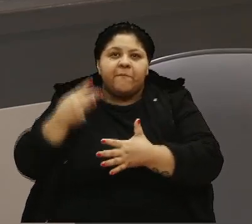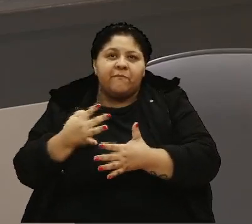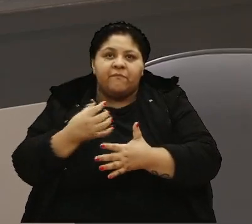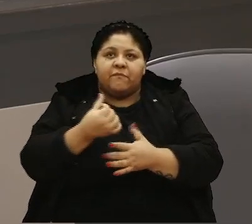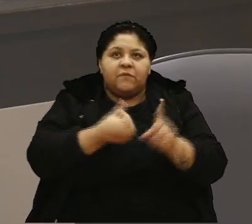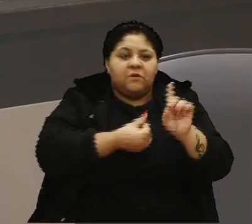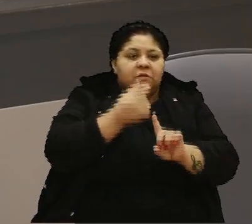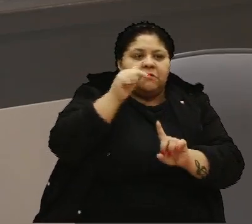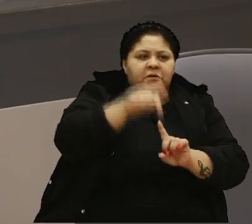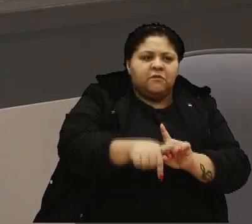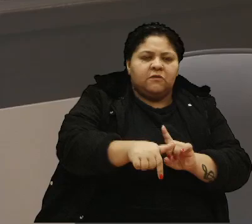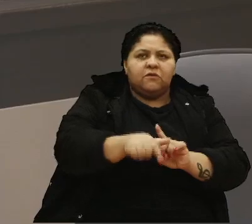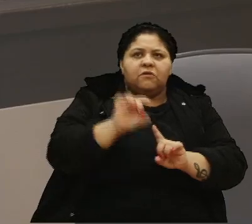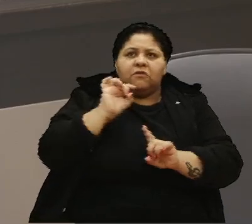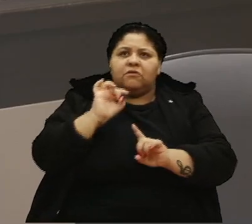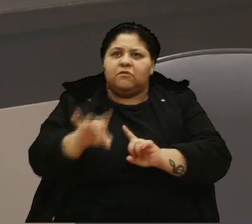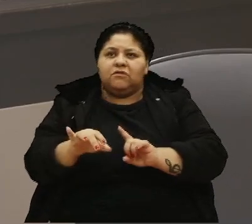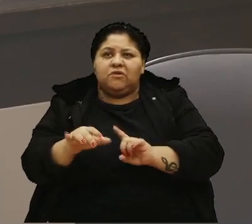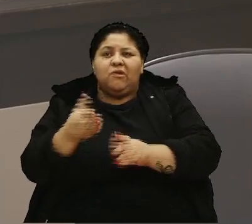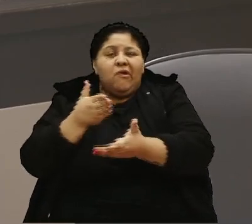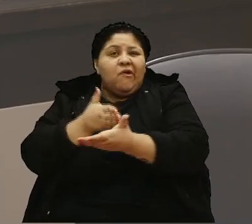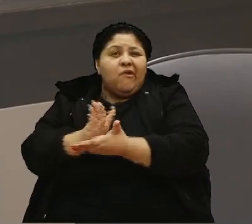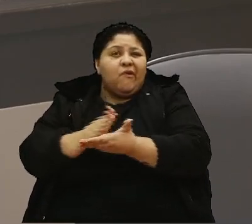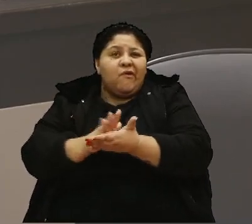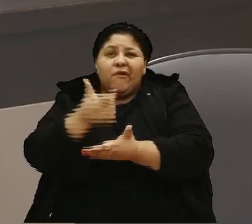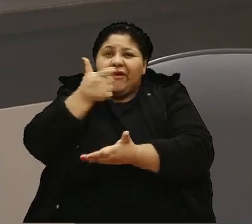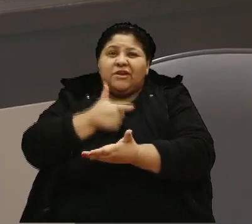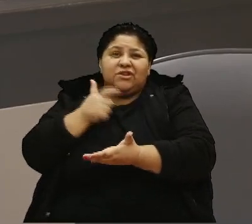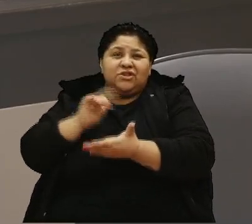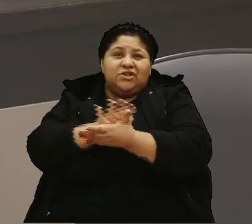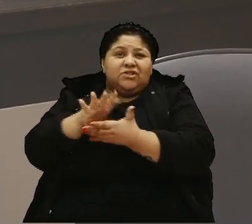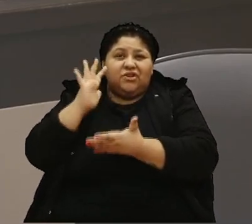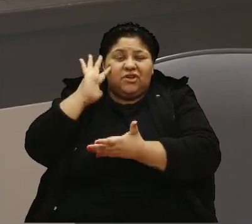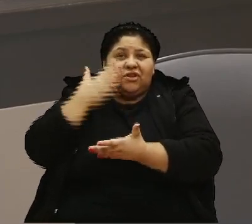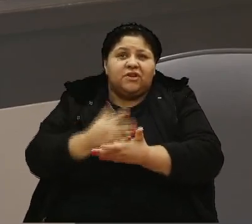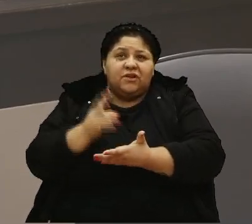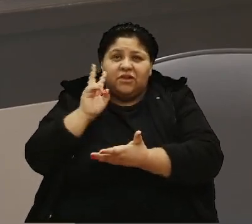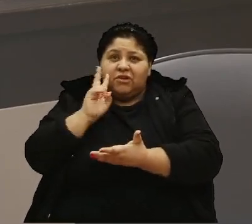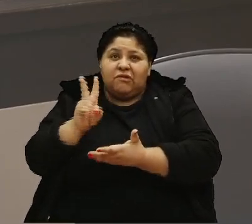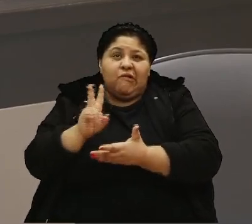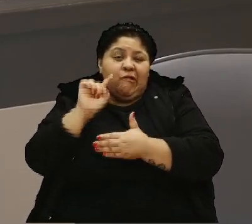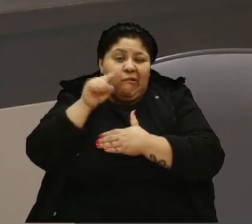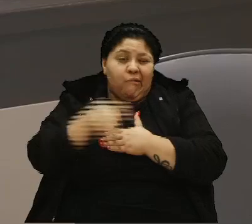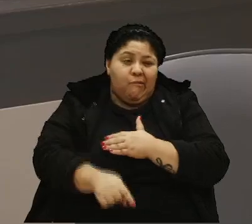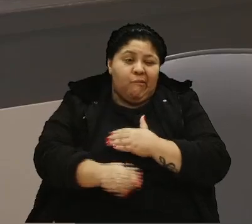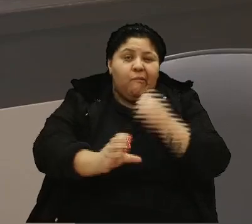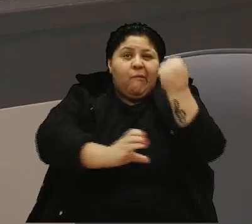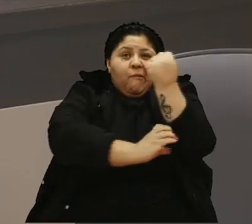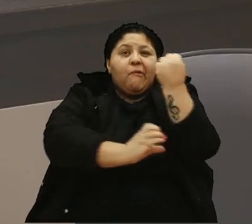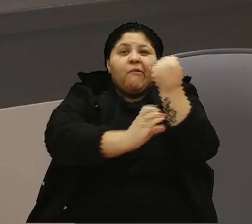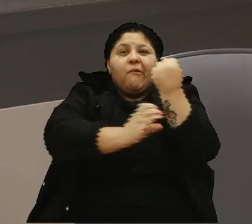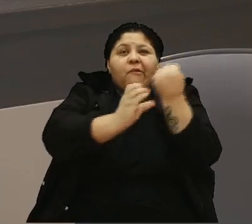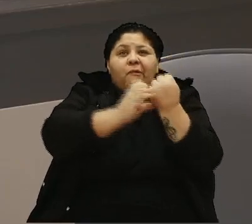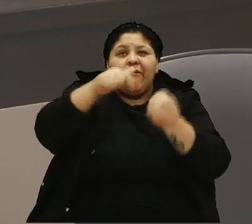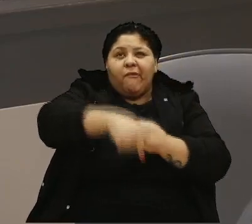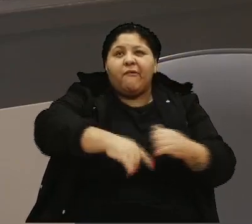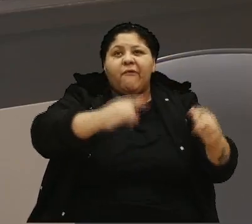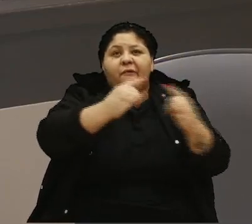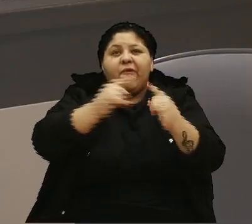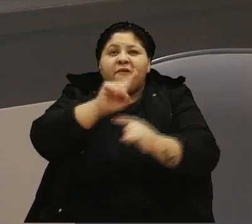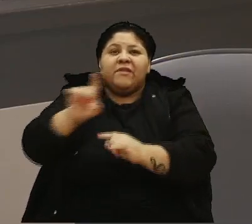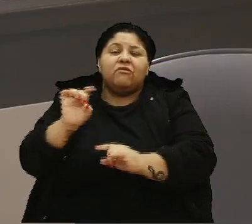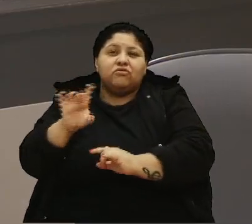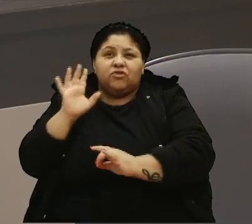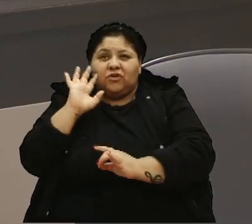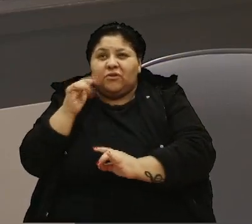meses que eu estou aqui, eu só me incomodo e parece que nada anda por causa do que a gente vive mergulhado nessa burocracia que esses institutos não só